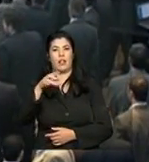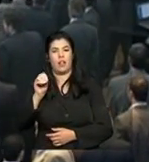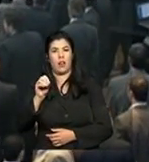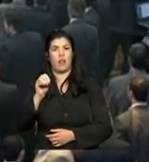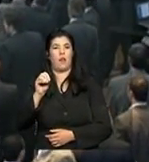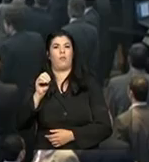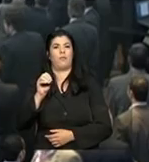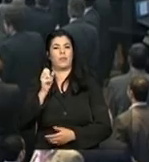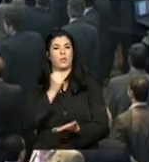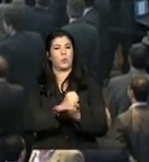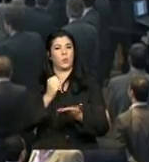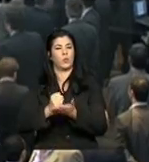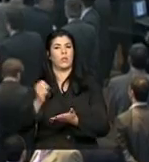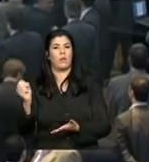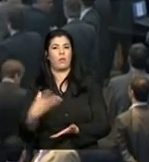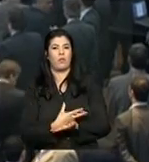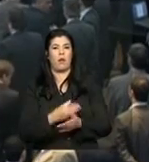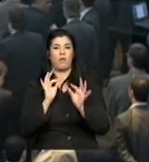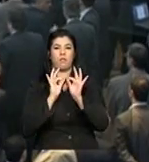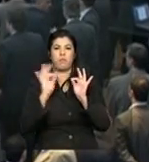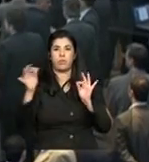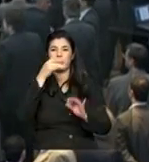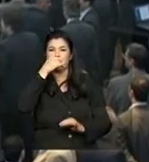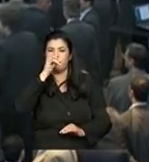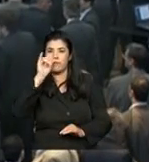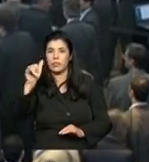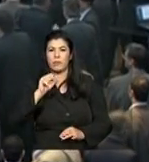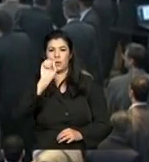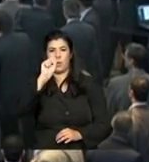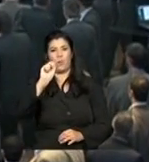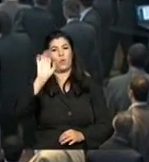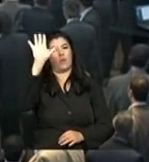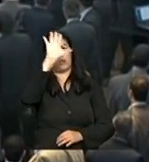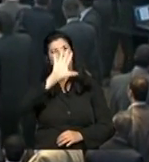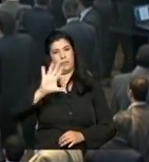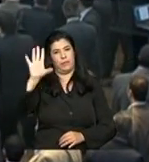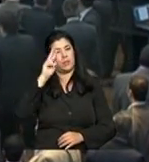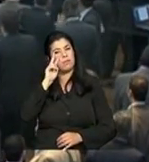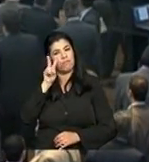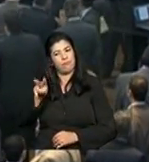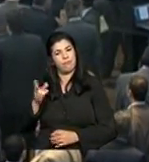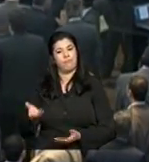linhas de transmissão em 8 estados. Vamos acompanhar.